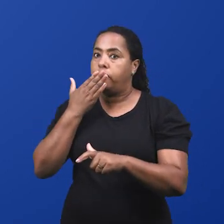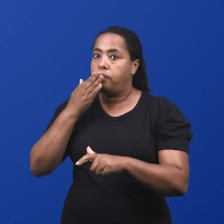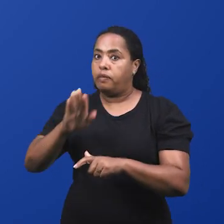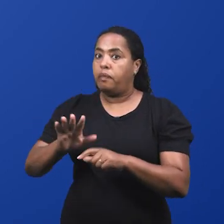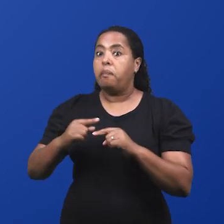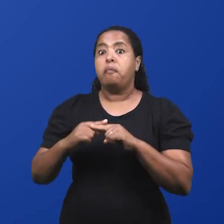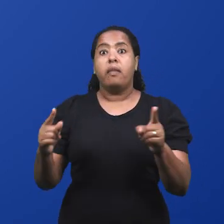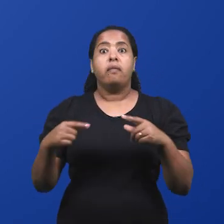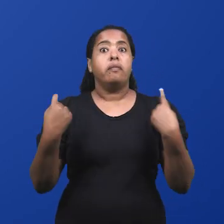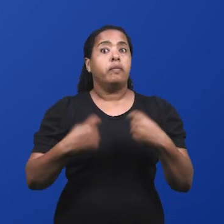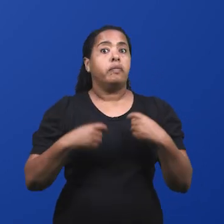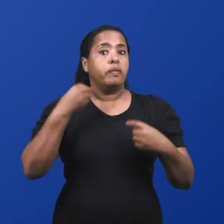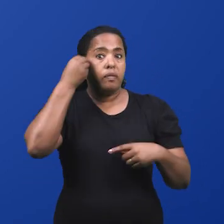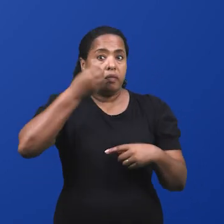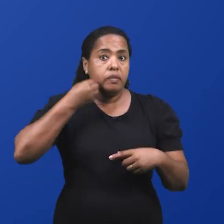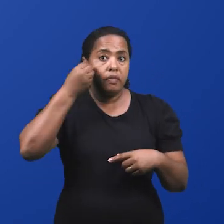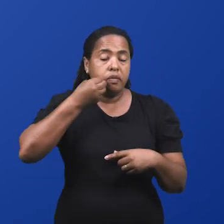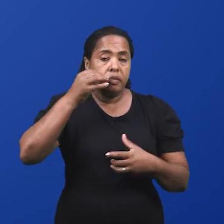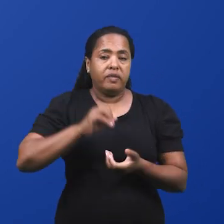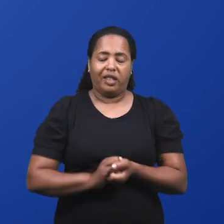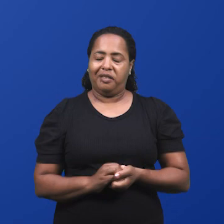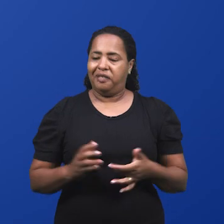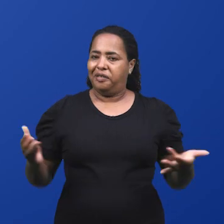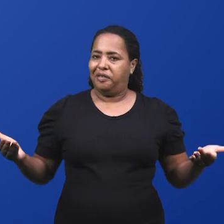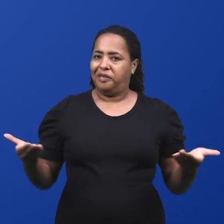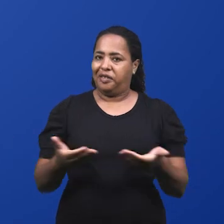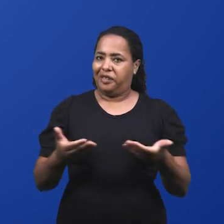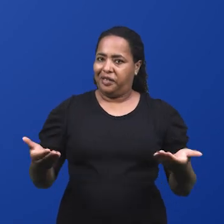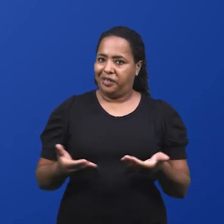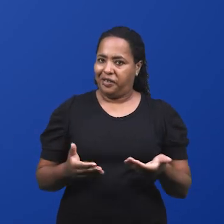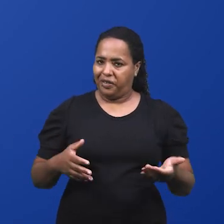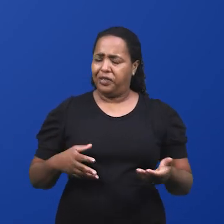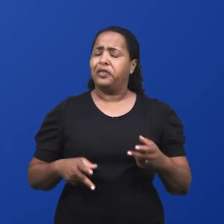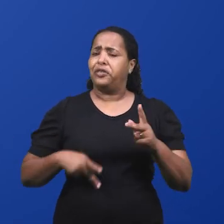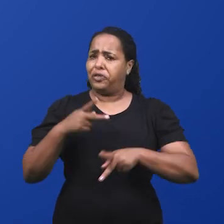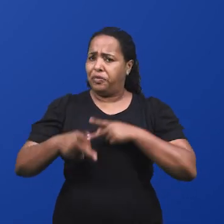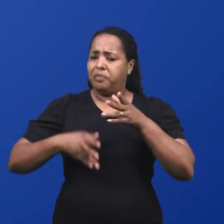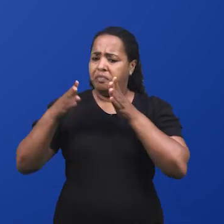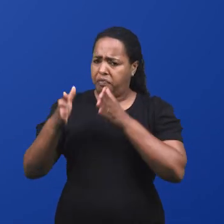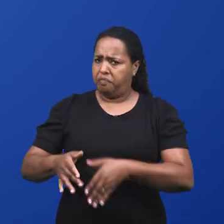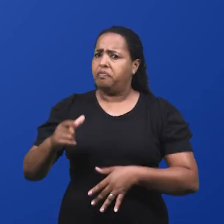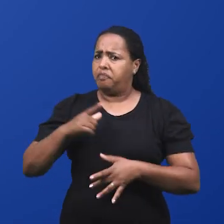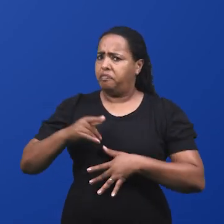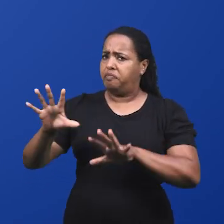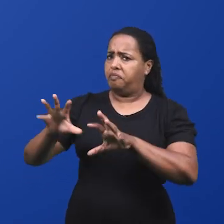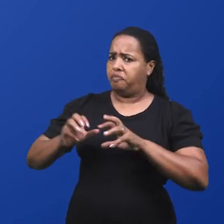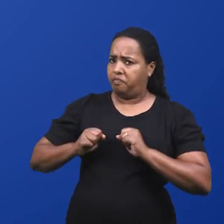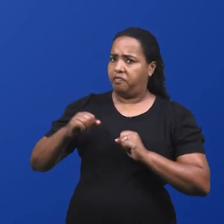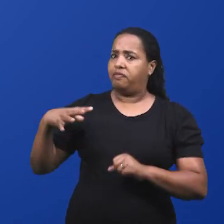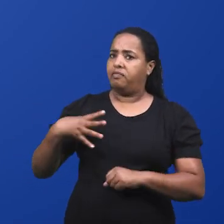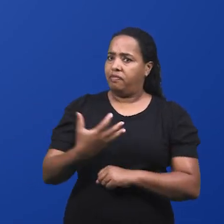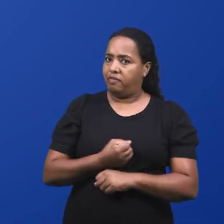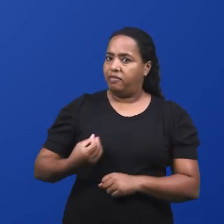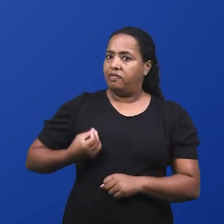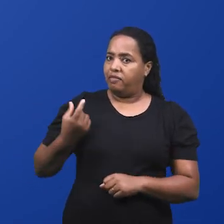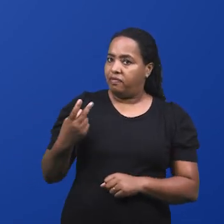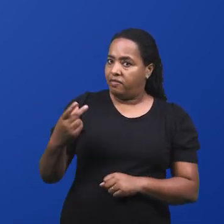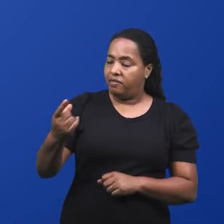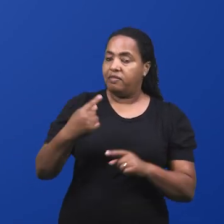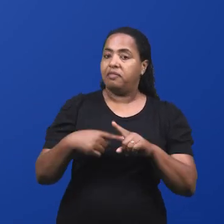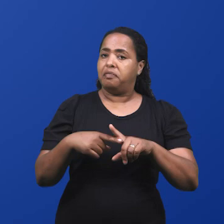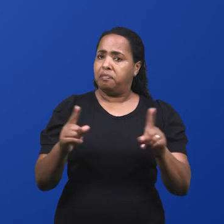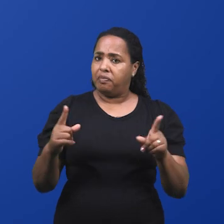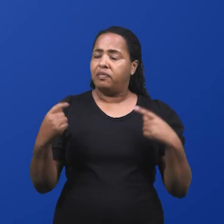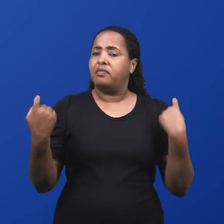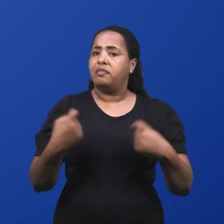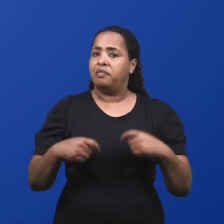experiência, de fazê-los passar em seco. Hoje, a igreja tem posse da salvação, da vida eterna,